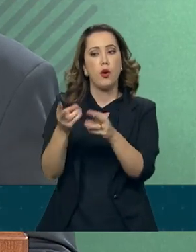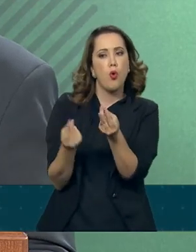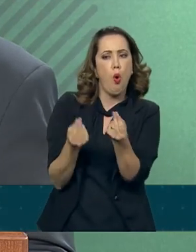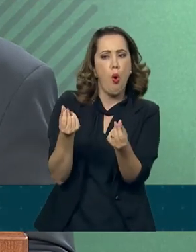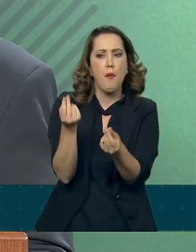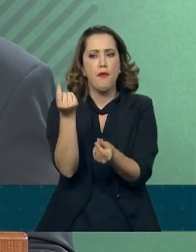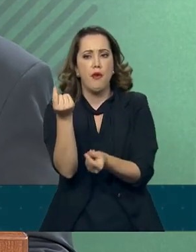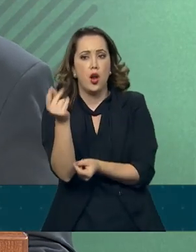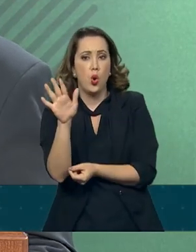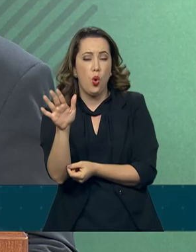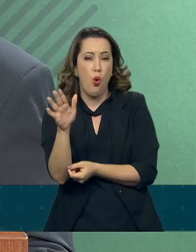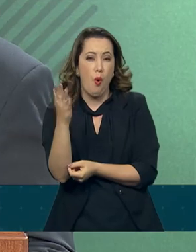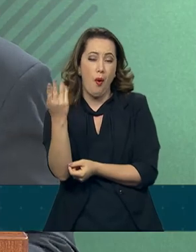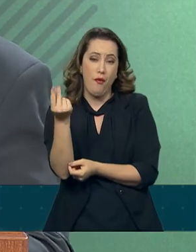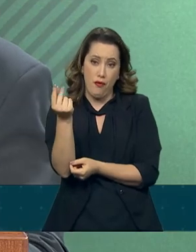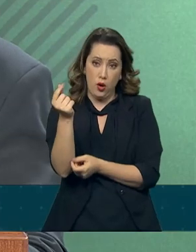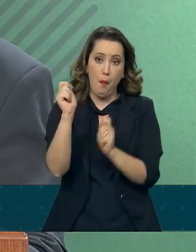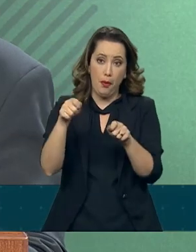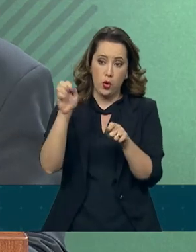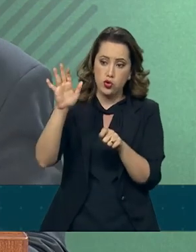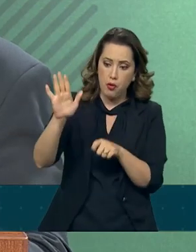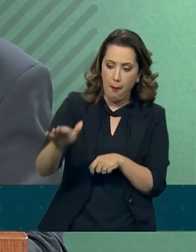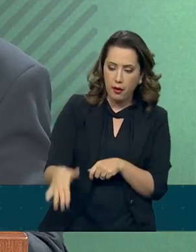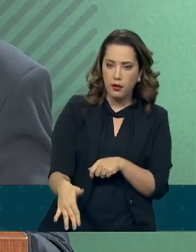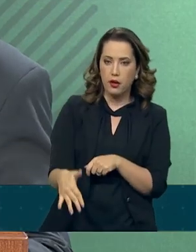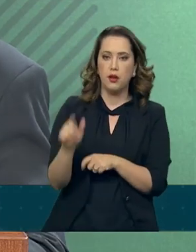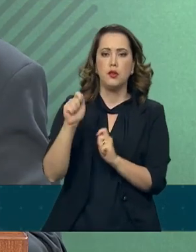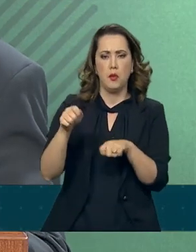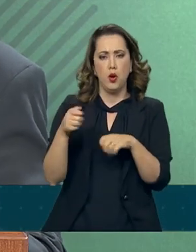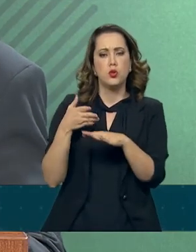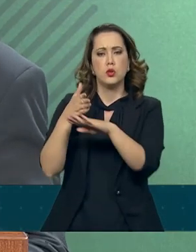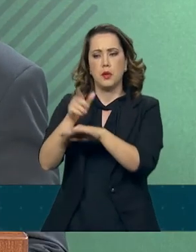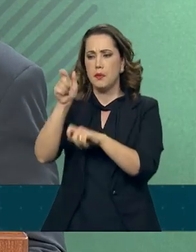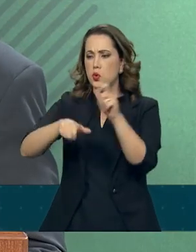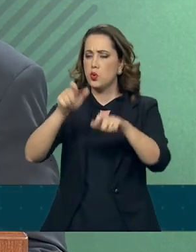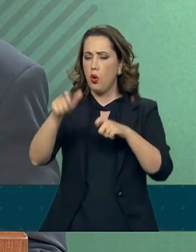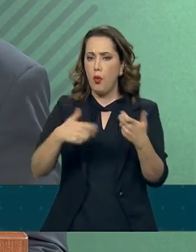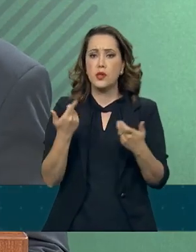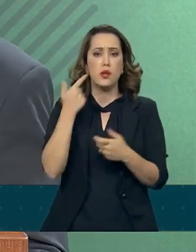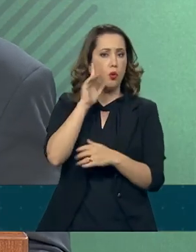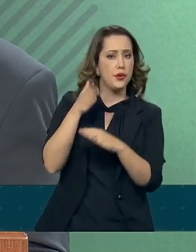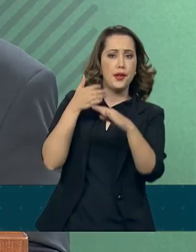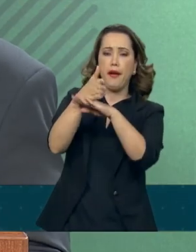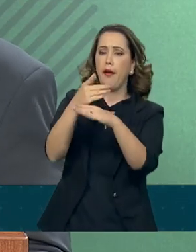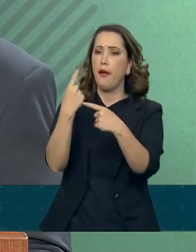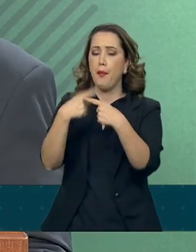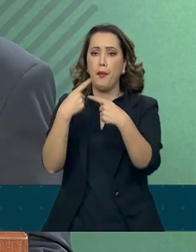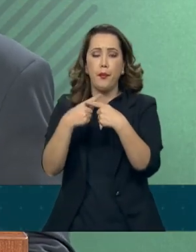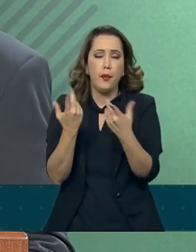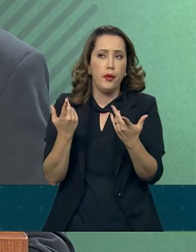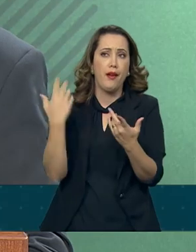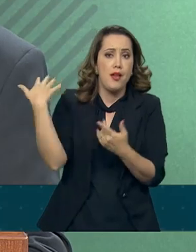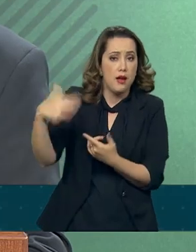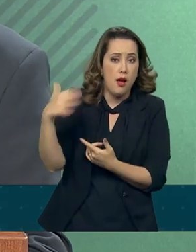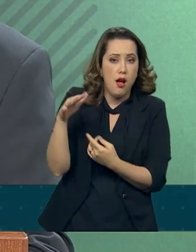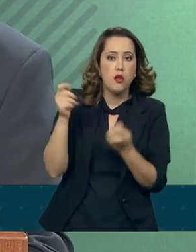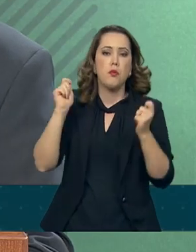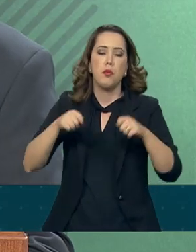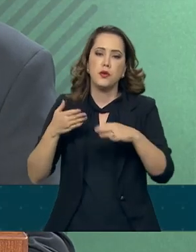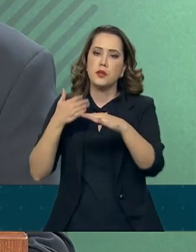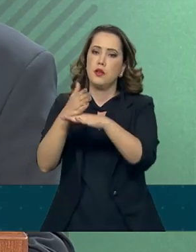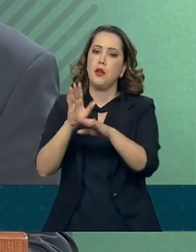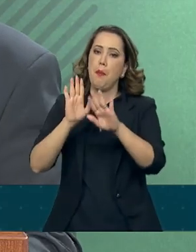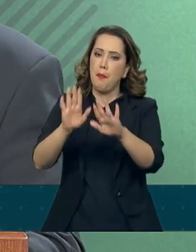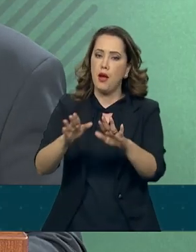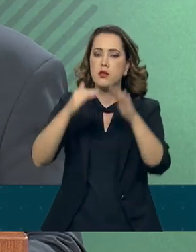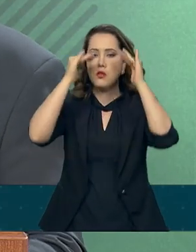ser rebaixadas a ponto de facilitar o acesso a tantos e tantos outros turistas sem ofender naturalmente os